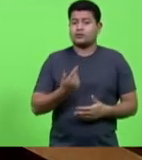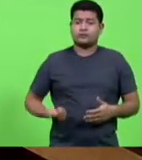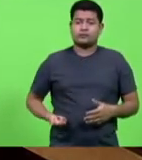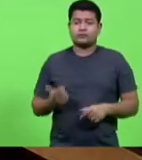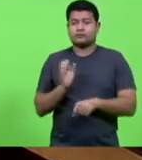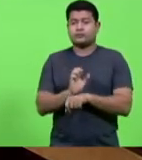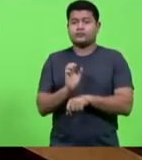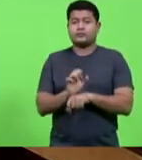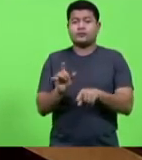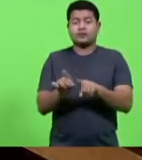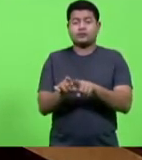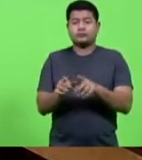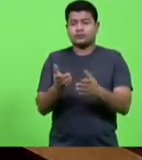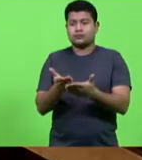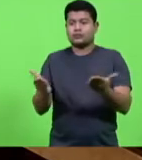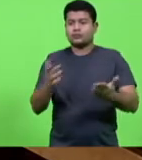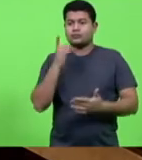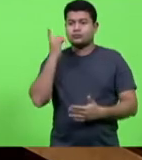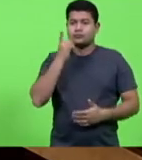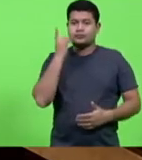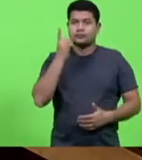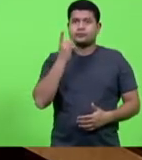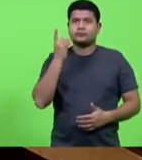dos parlamentares, que estão,